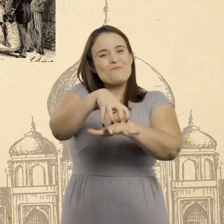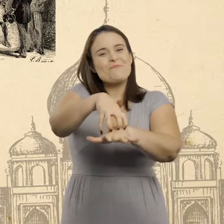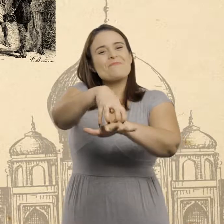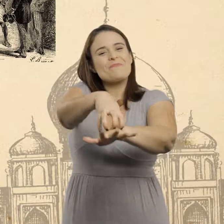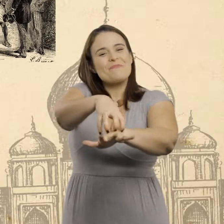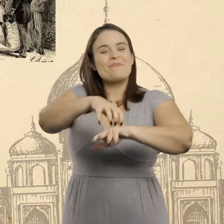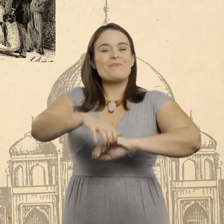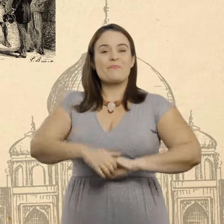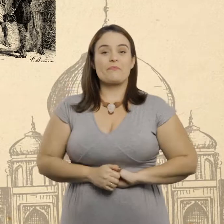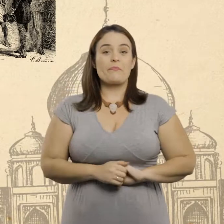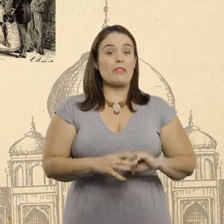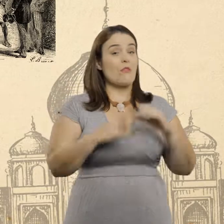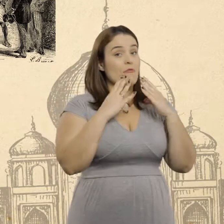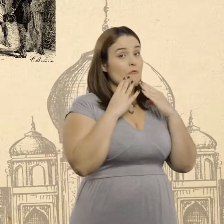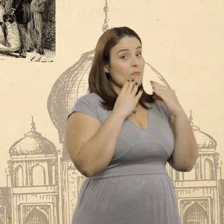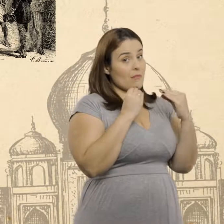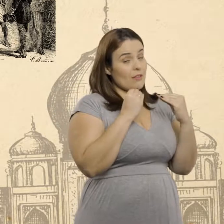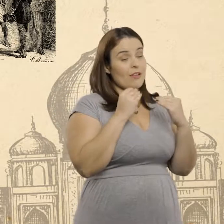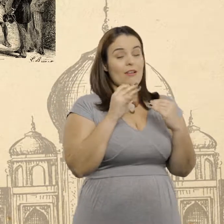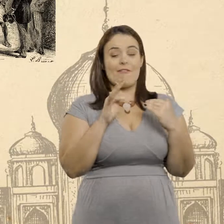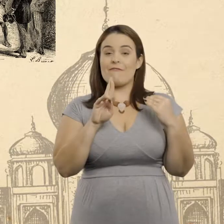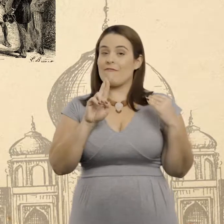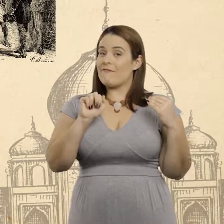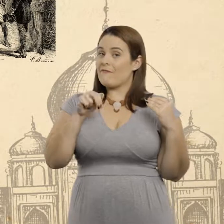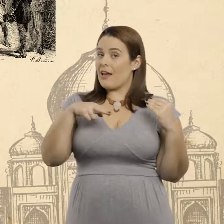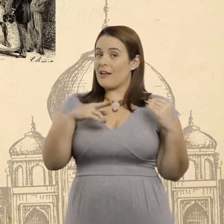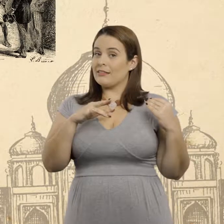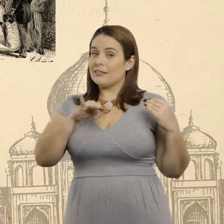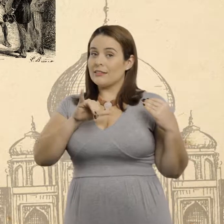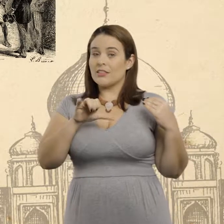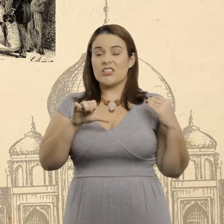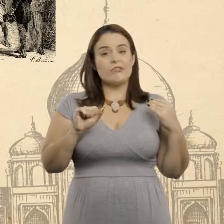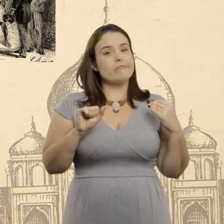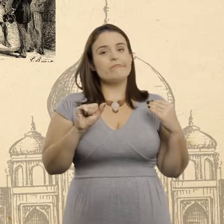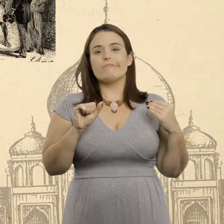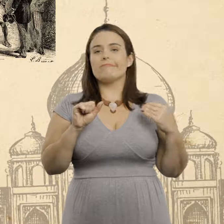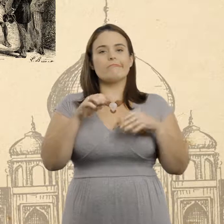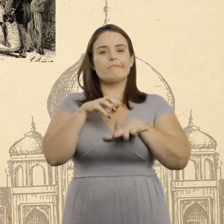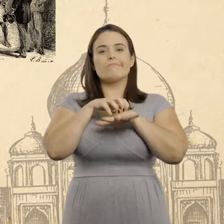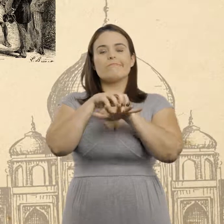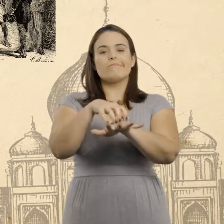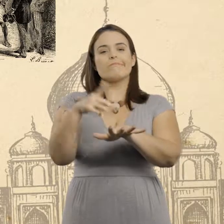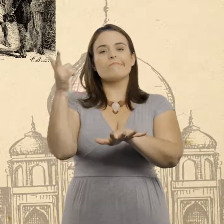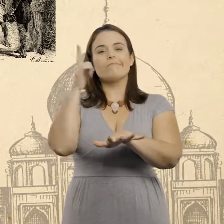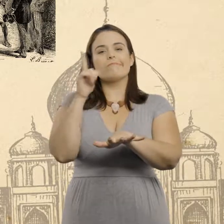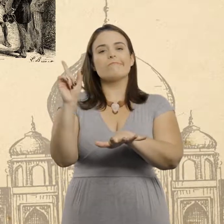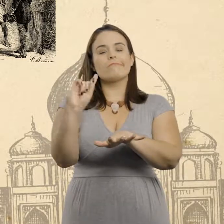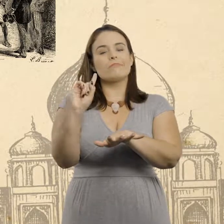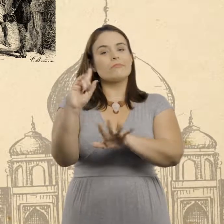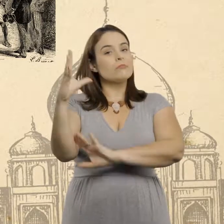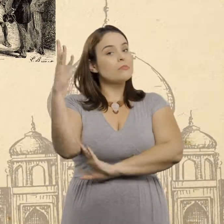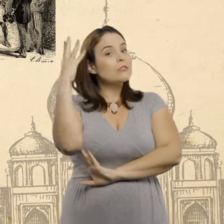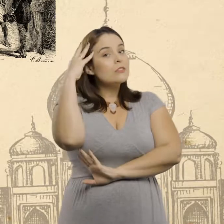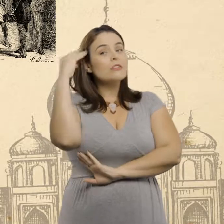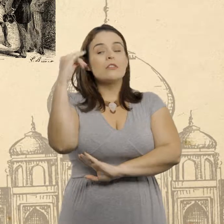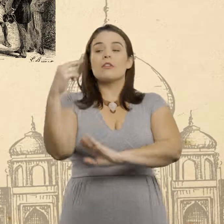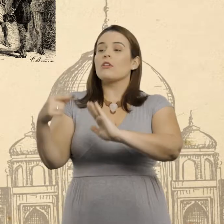transporte para continuar a viagem. Phileas Fogg e Sir Francis Cromarty não encontraram